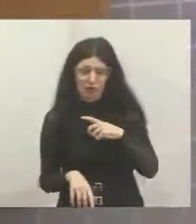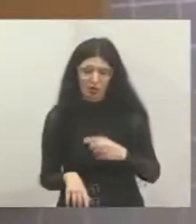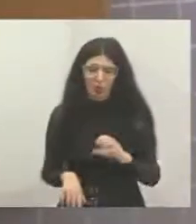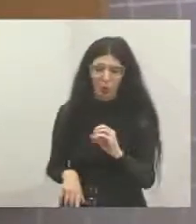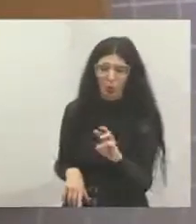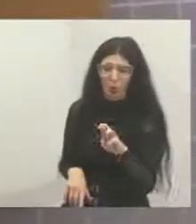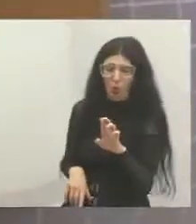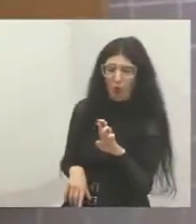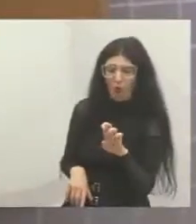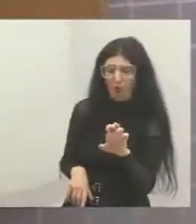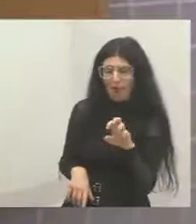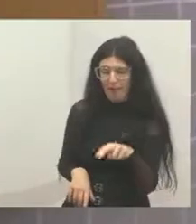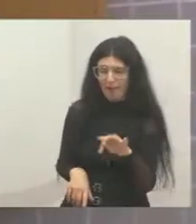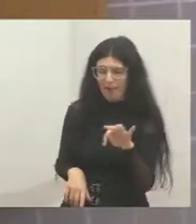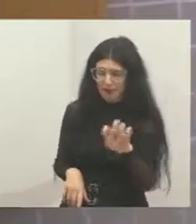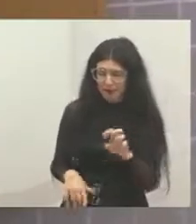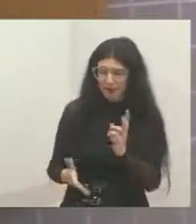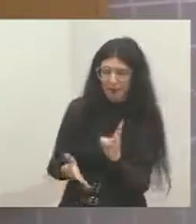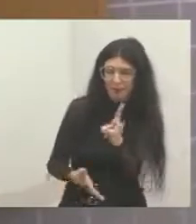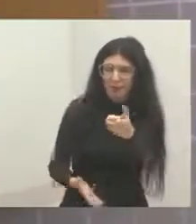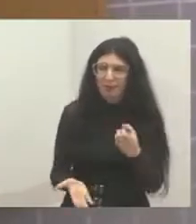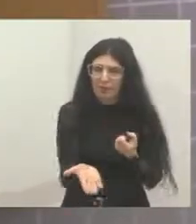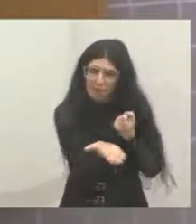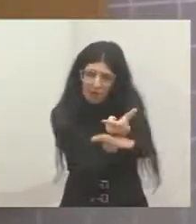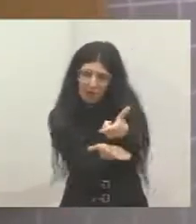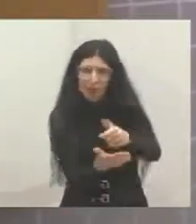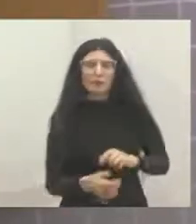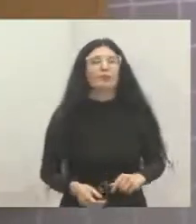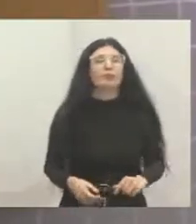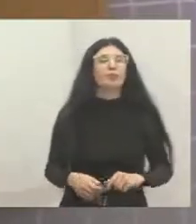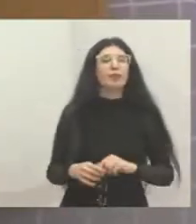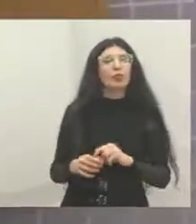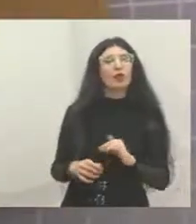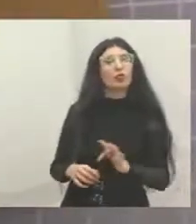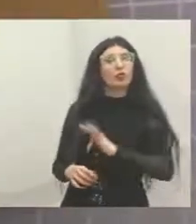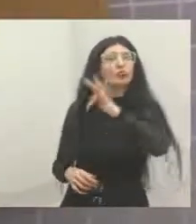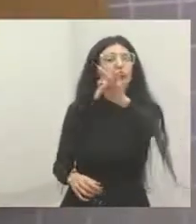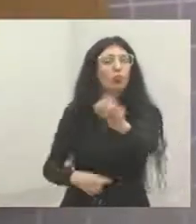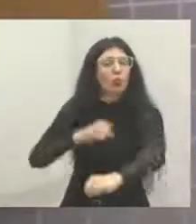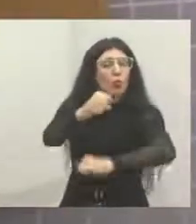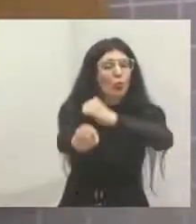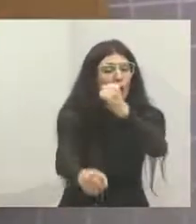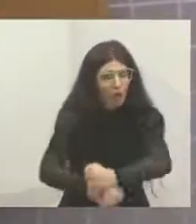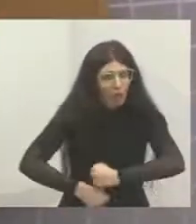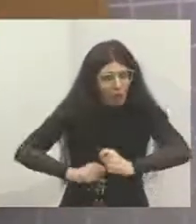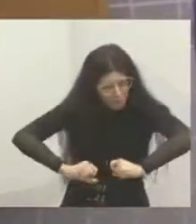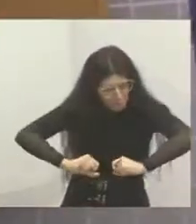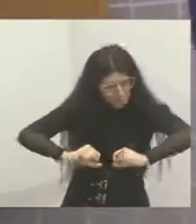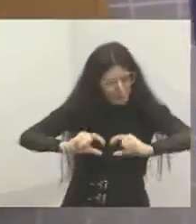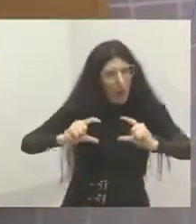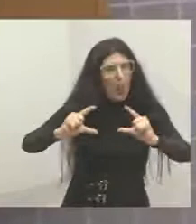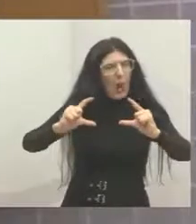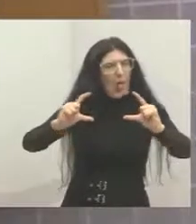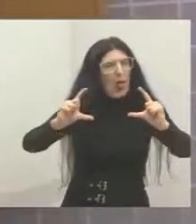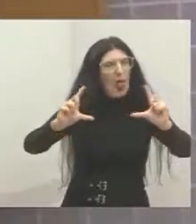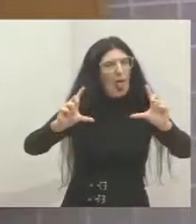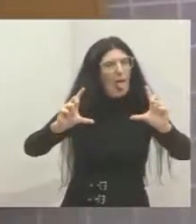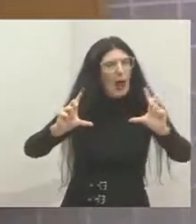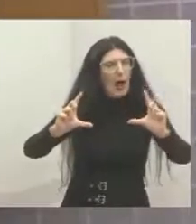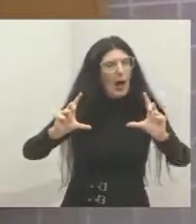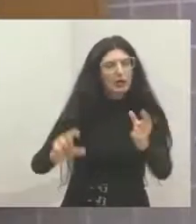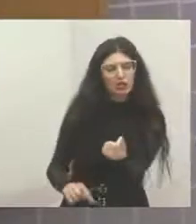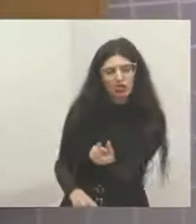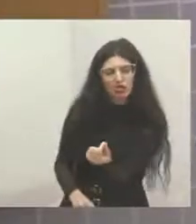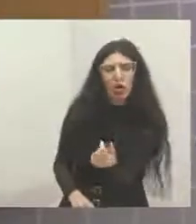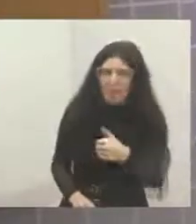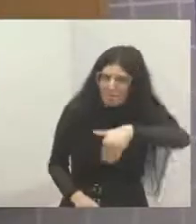o final do ano, ele vai colocar um valor maior, possivelmente, do que está nesse momento. Esse valor, que porventura você não tem